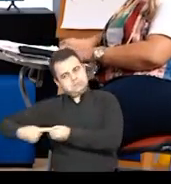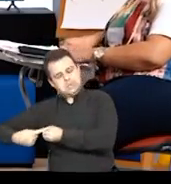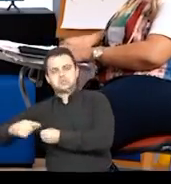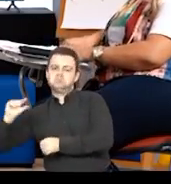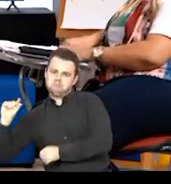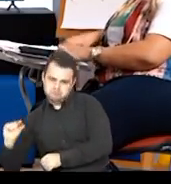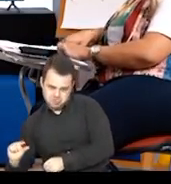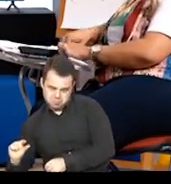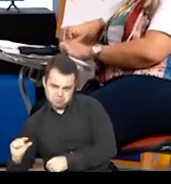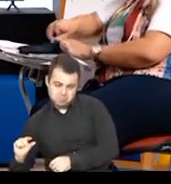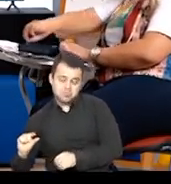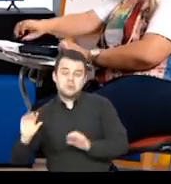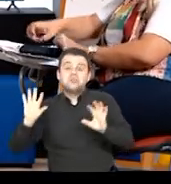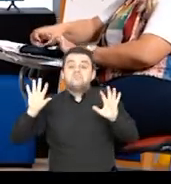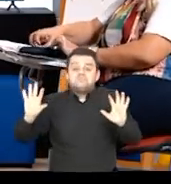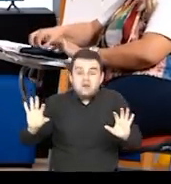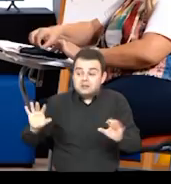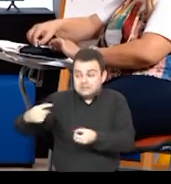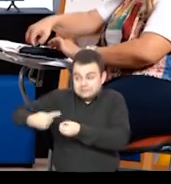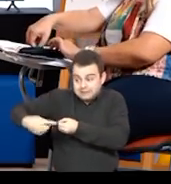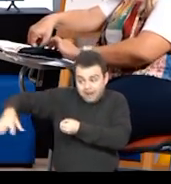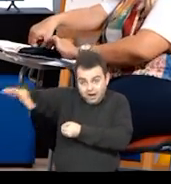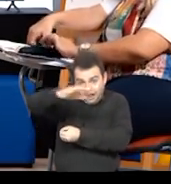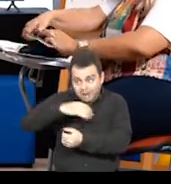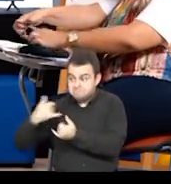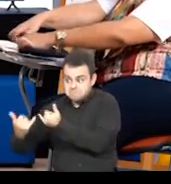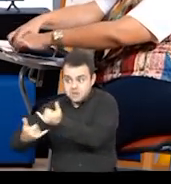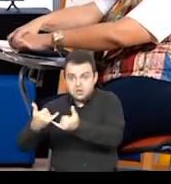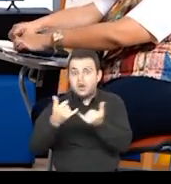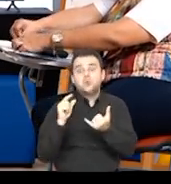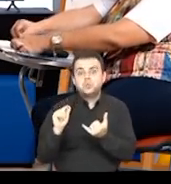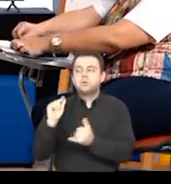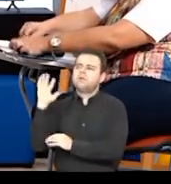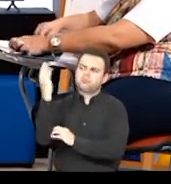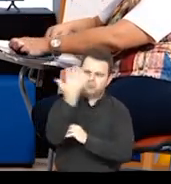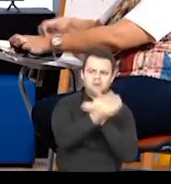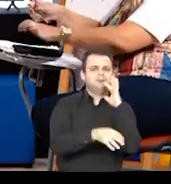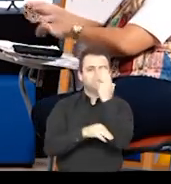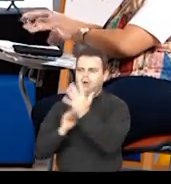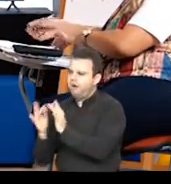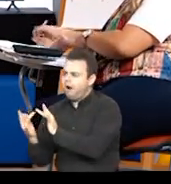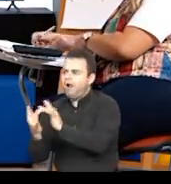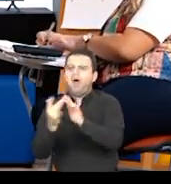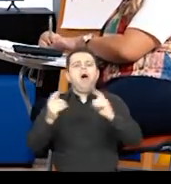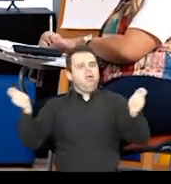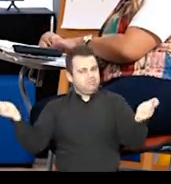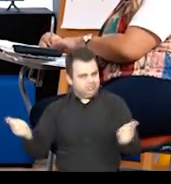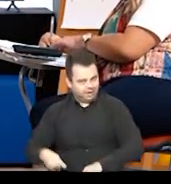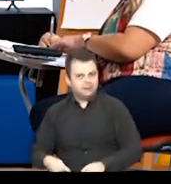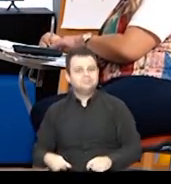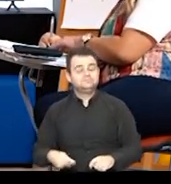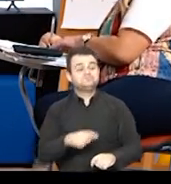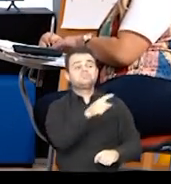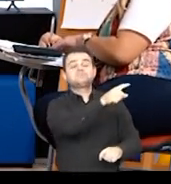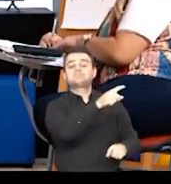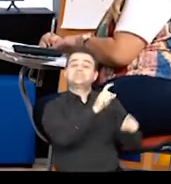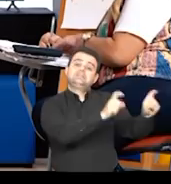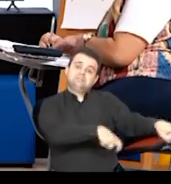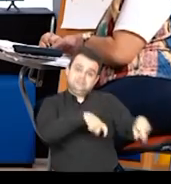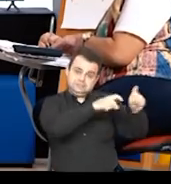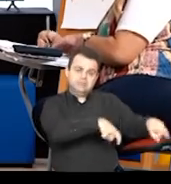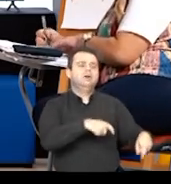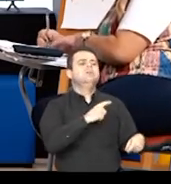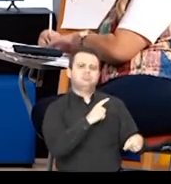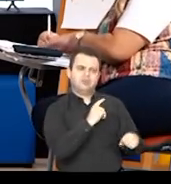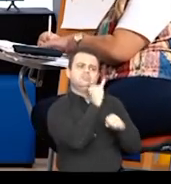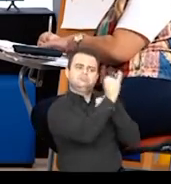as crianças da cidade podem sim brincar em contato direto com a natureza. A maioria das crianças do campo já tem acesso à